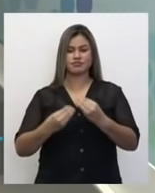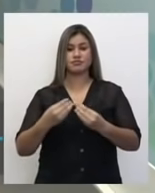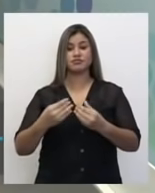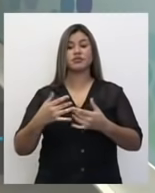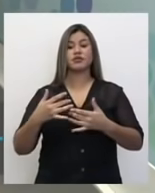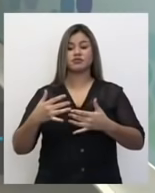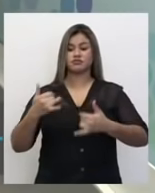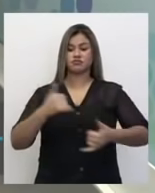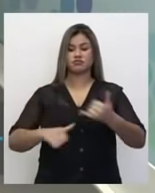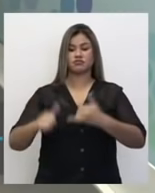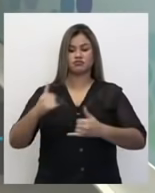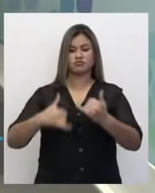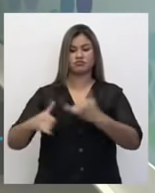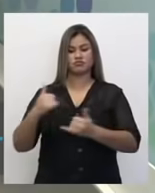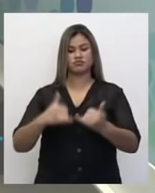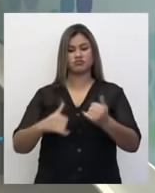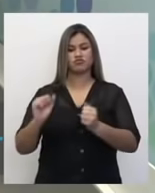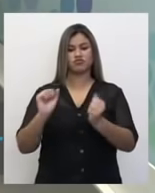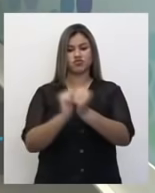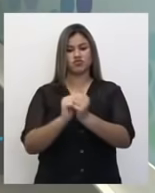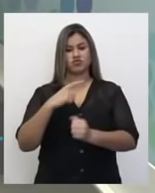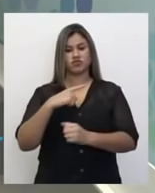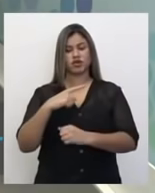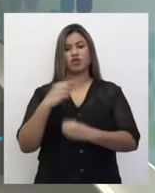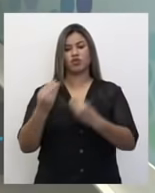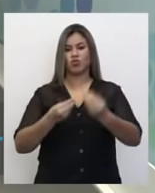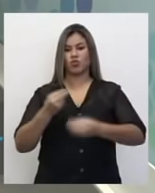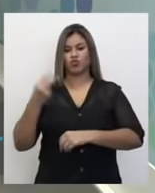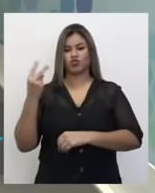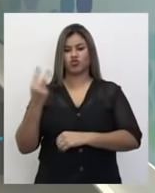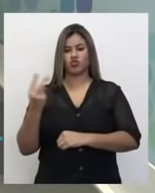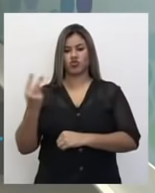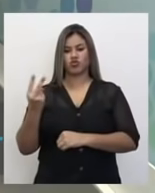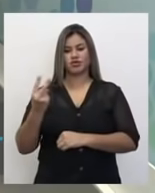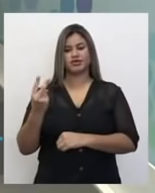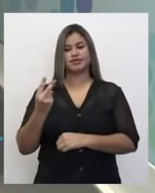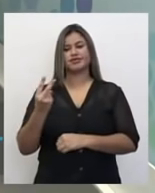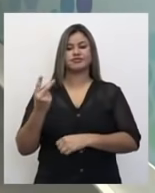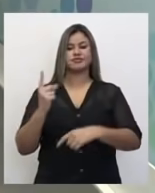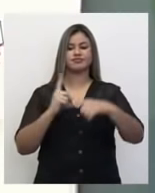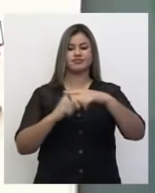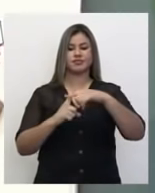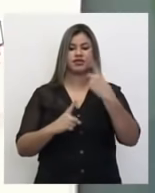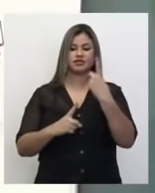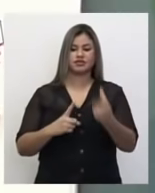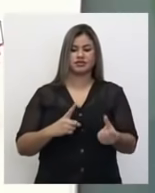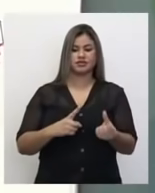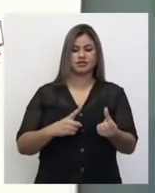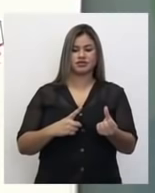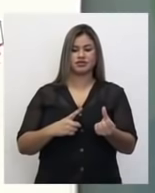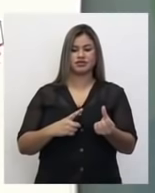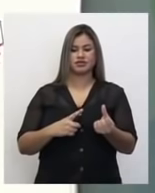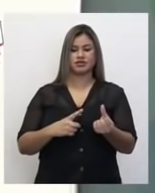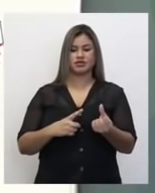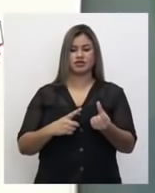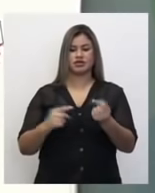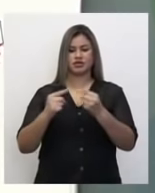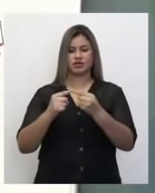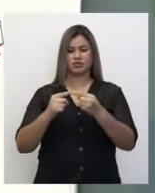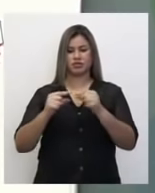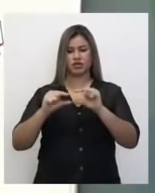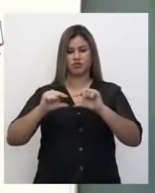junta? A gente vai pegar o 2 mais o 16 por causa que tá na